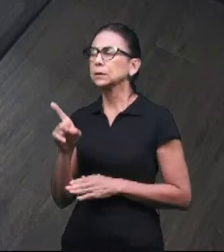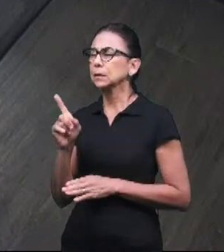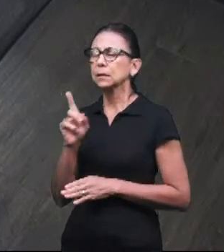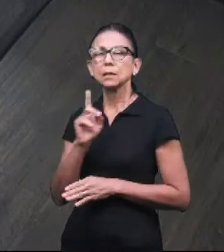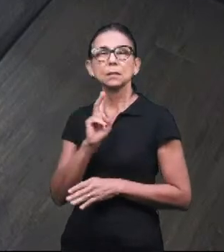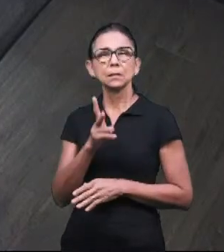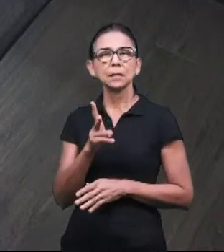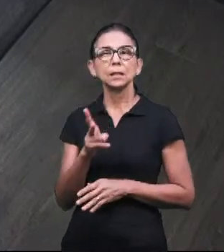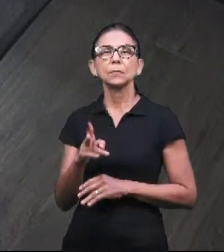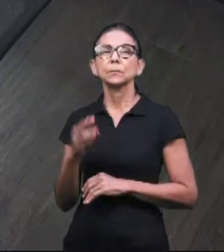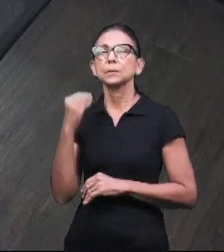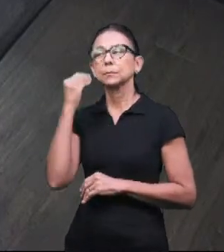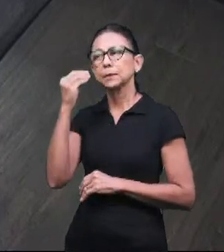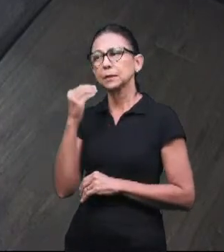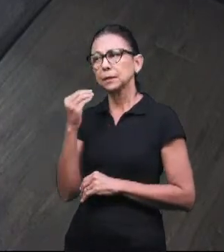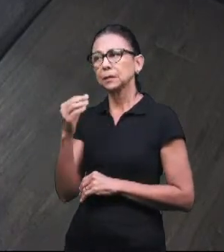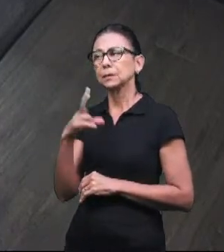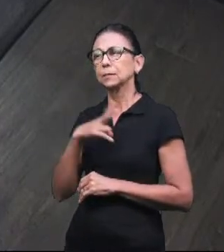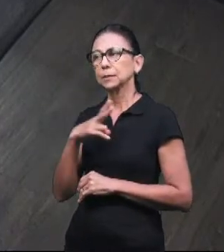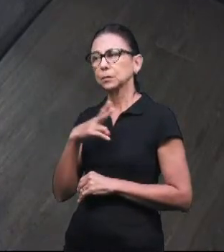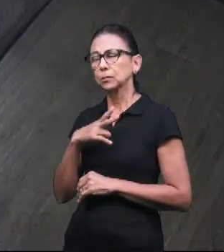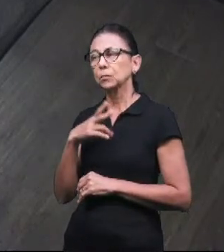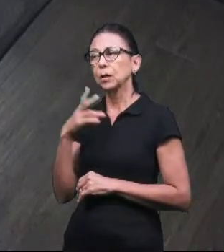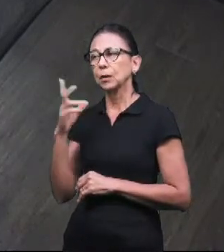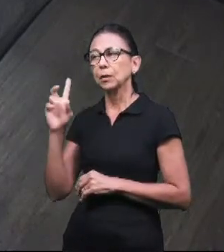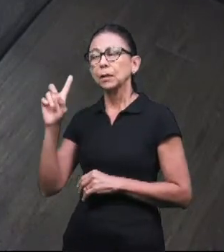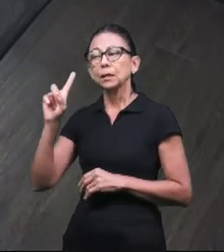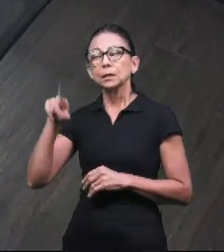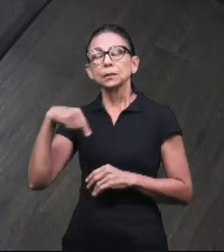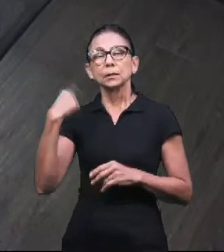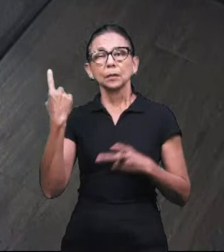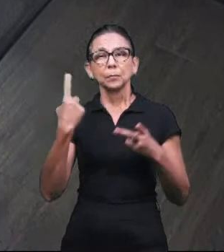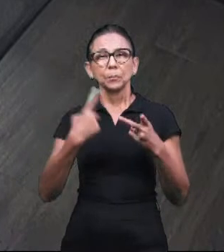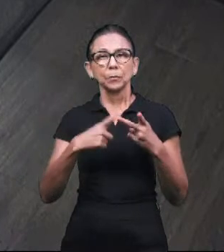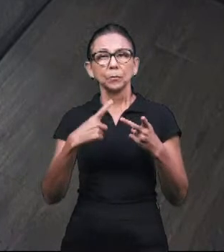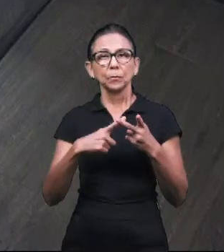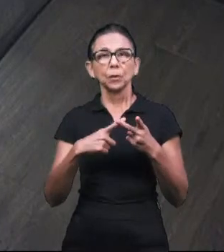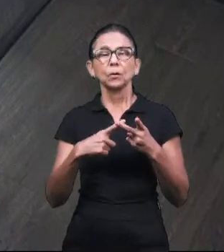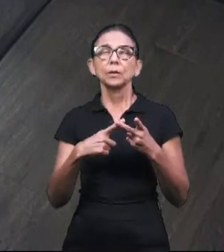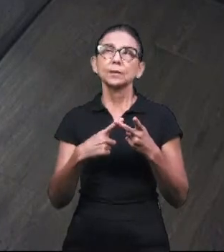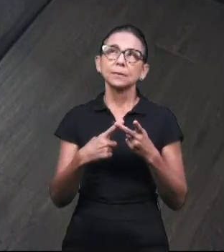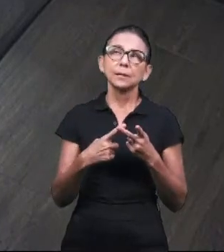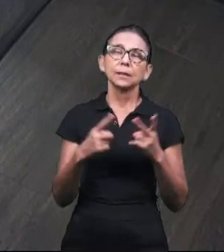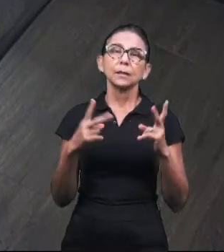daí, num segundo momento, se fala do culto, da mensagem,